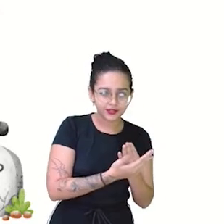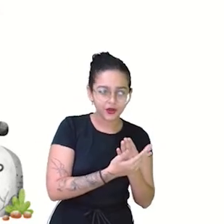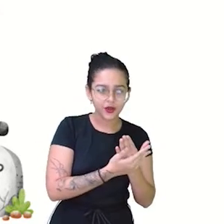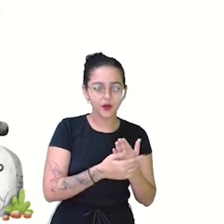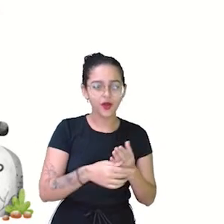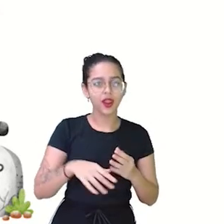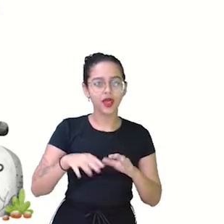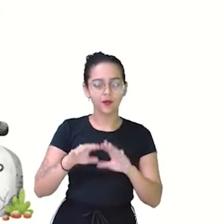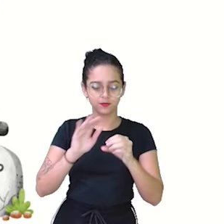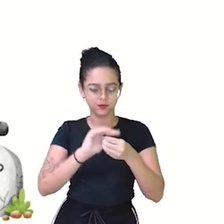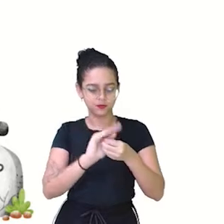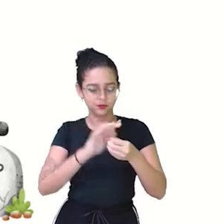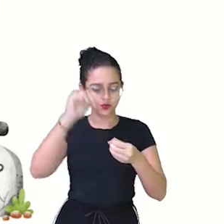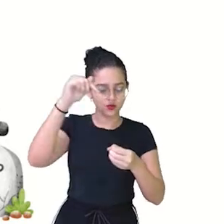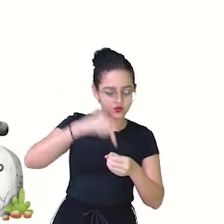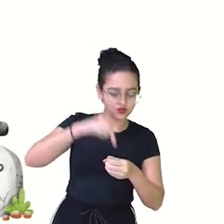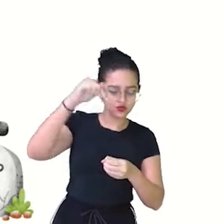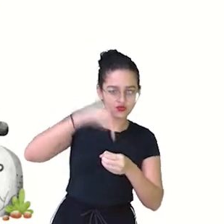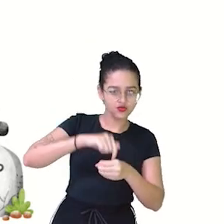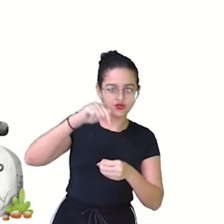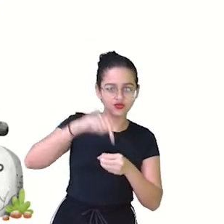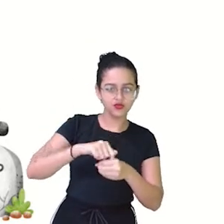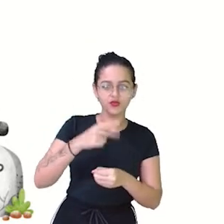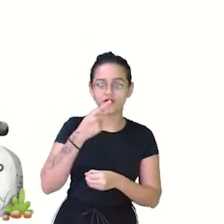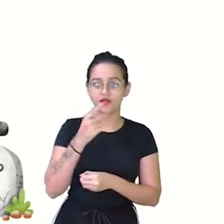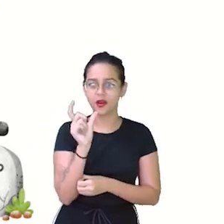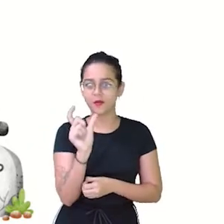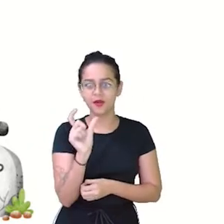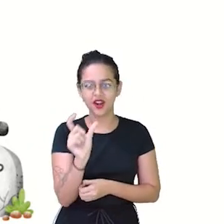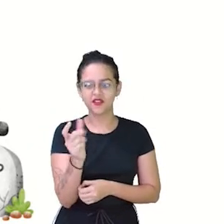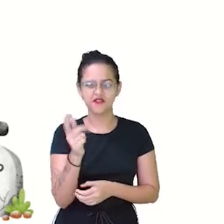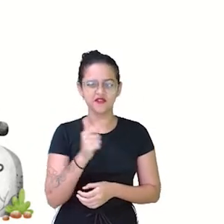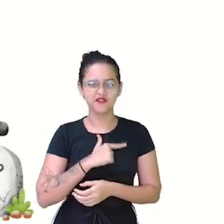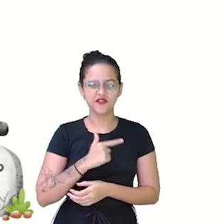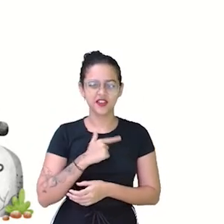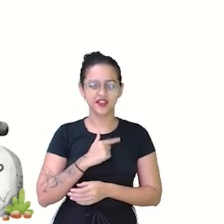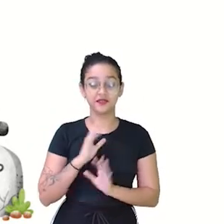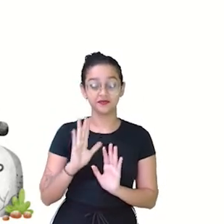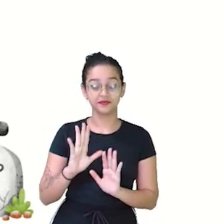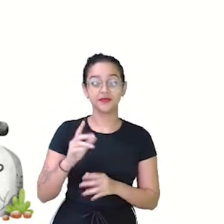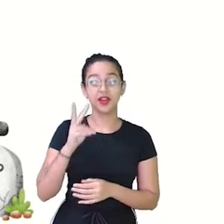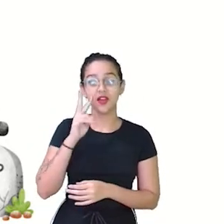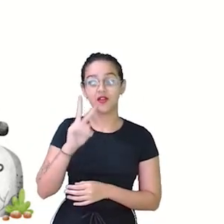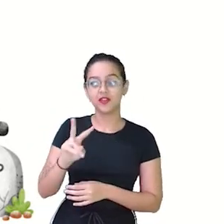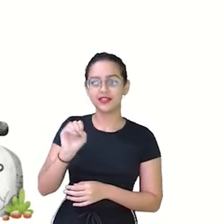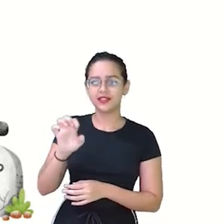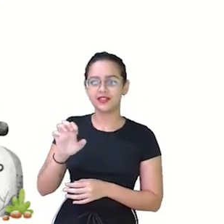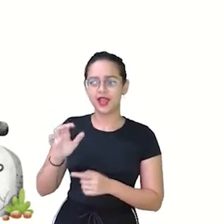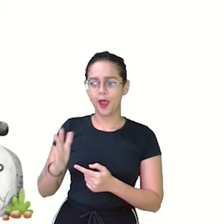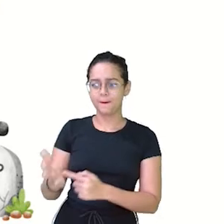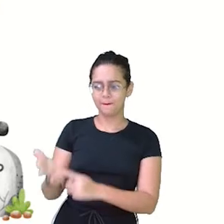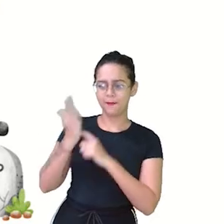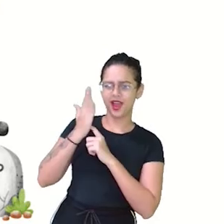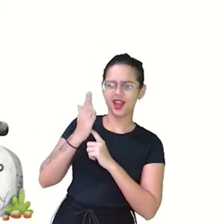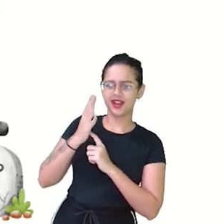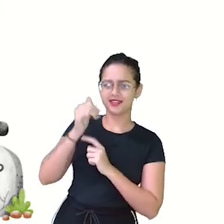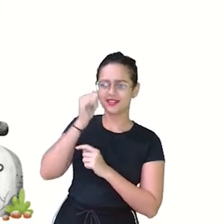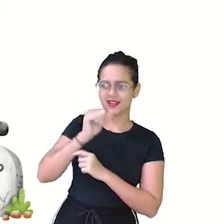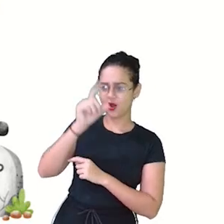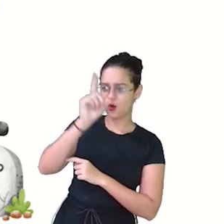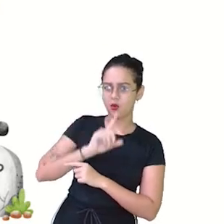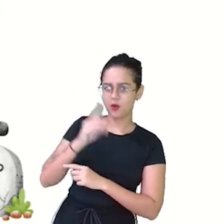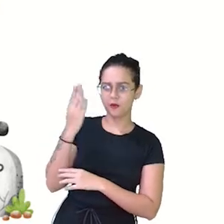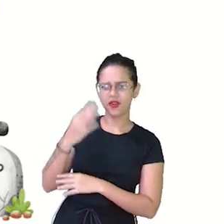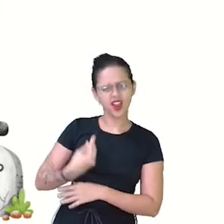descargas lá e falar umas palavras assim, nada bonitas, para ver se invoca a loira do banheiro?